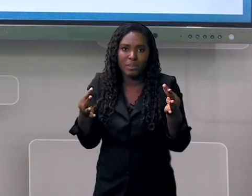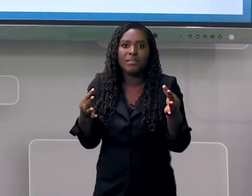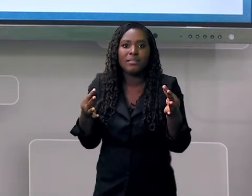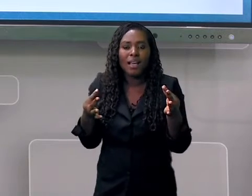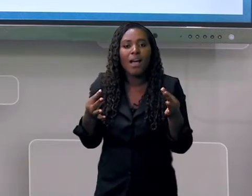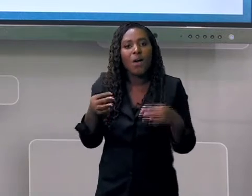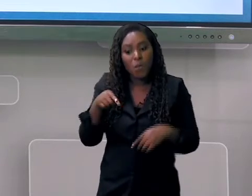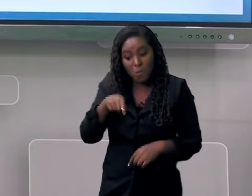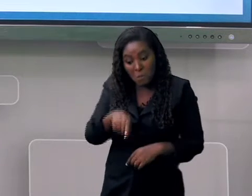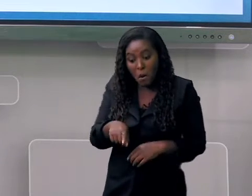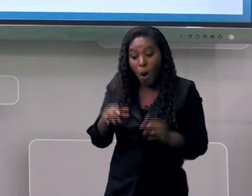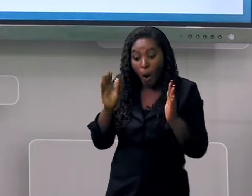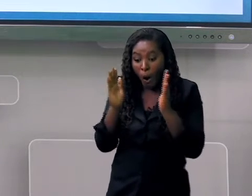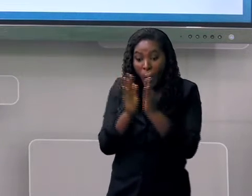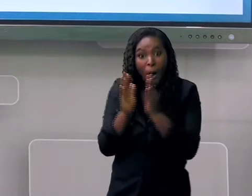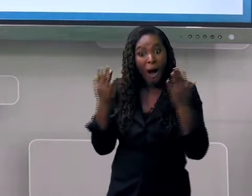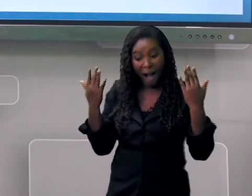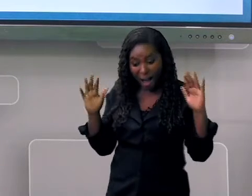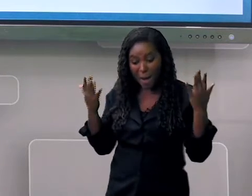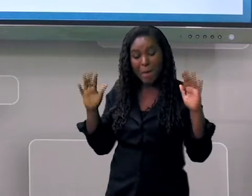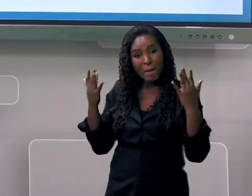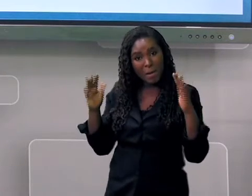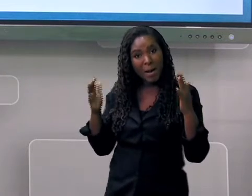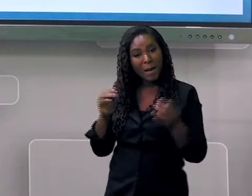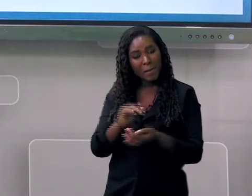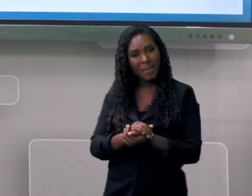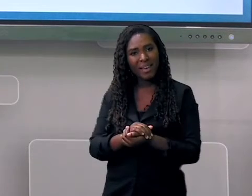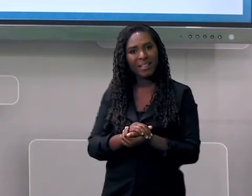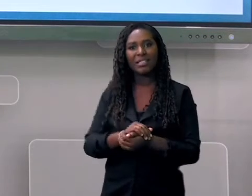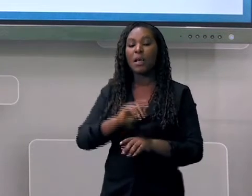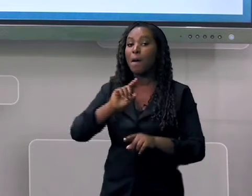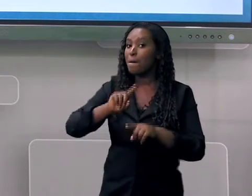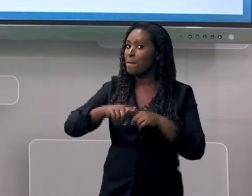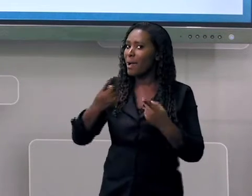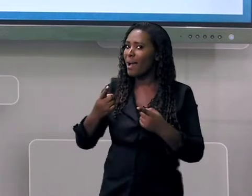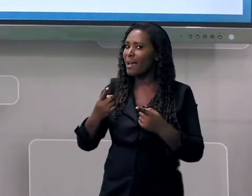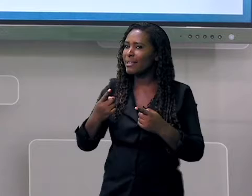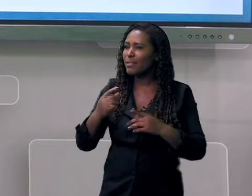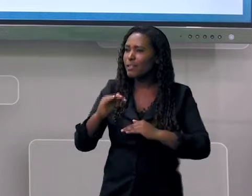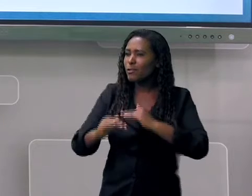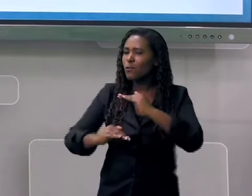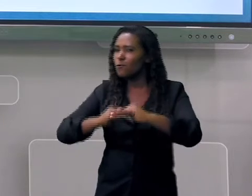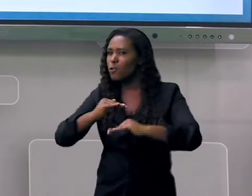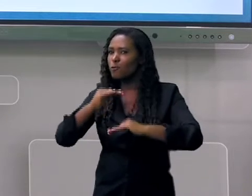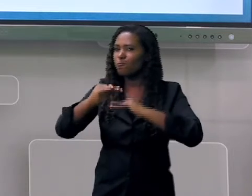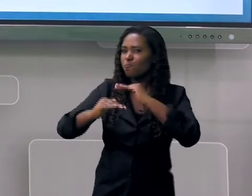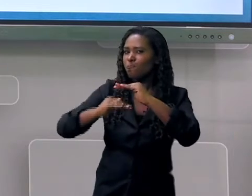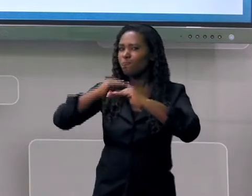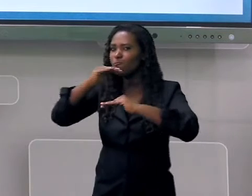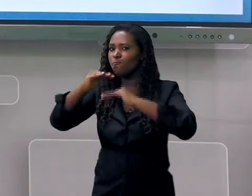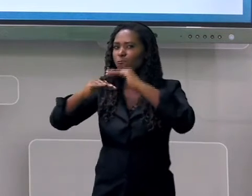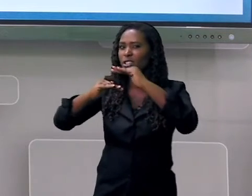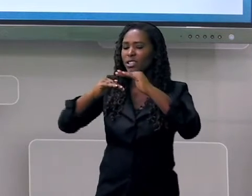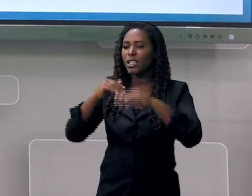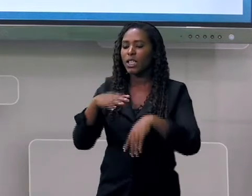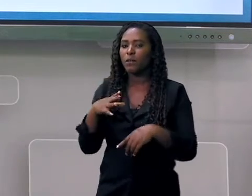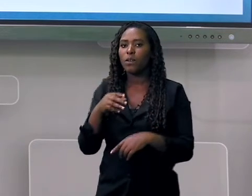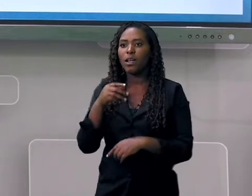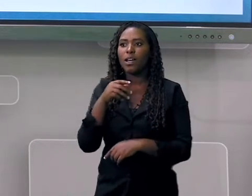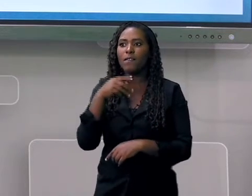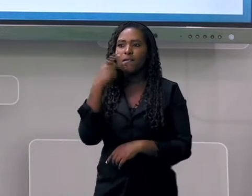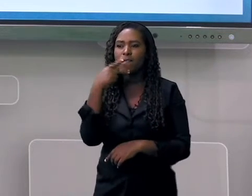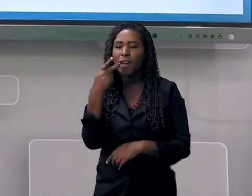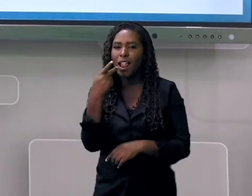a recompensar apenas os sons mais complexos. Quando ela balbuciar os sons mais complexos, recompense apenas quando